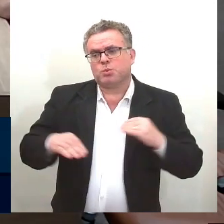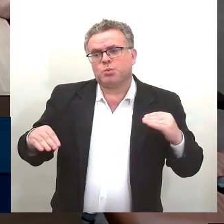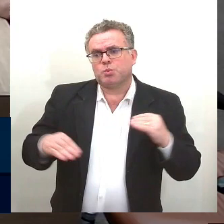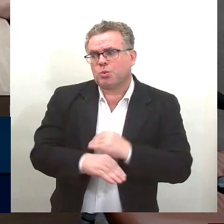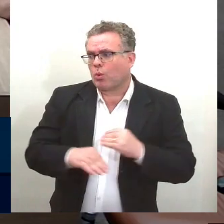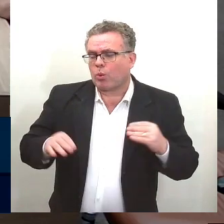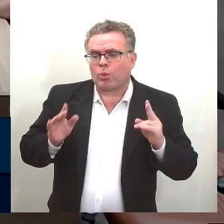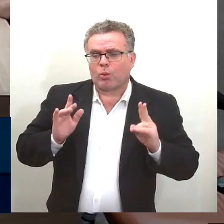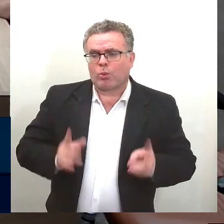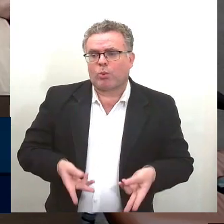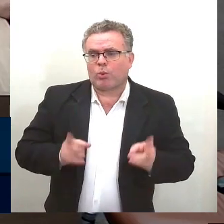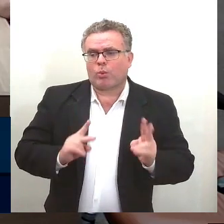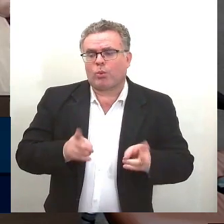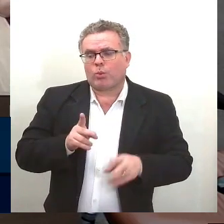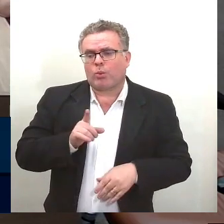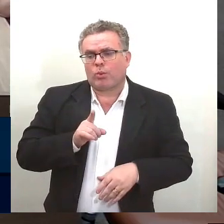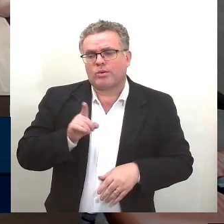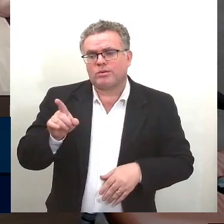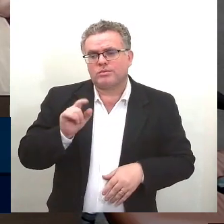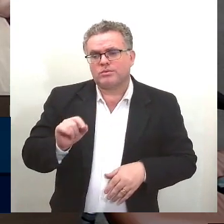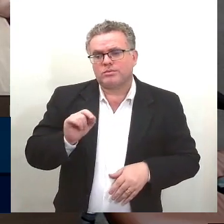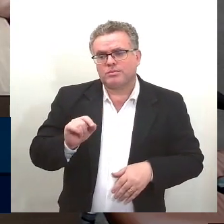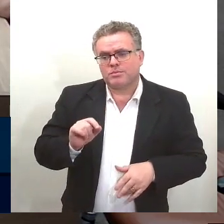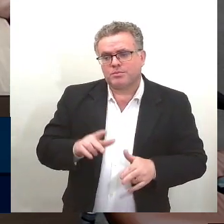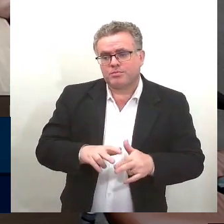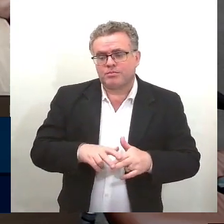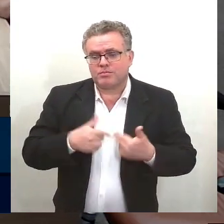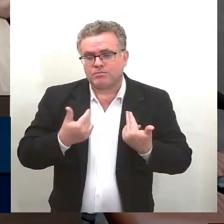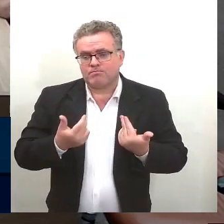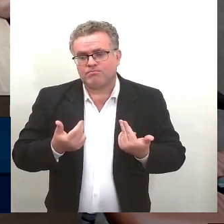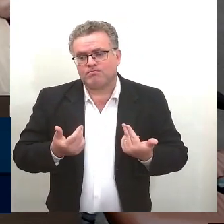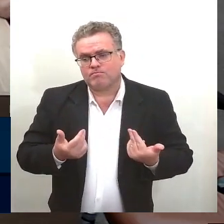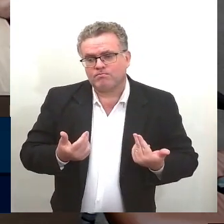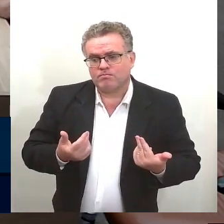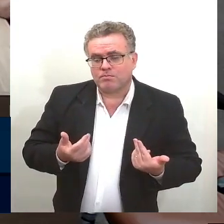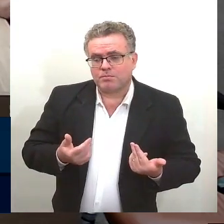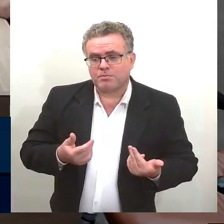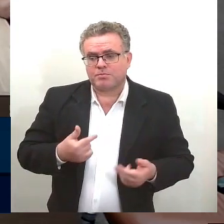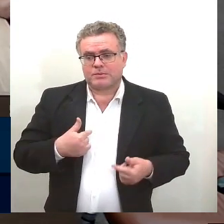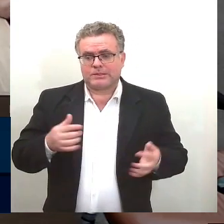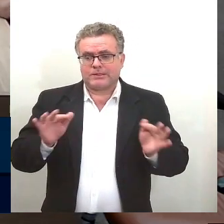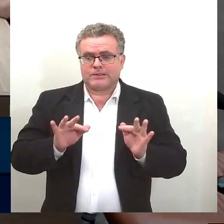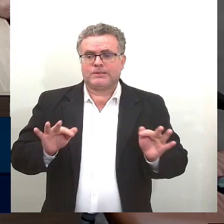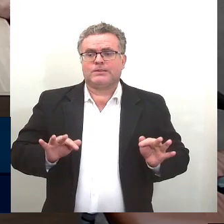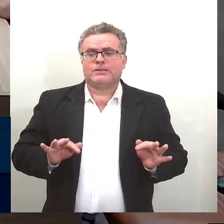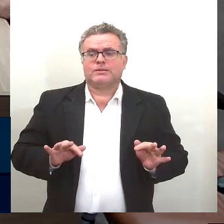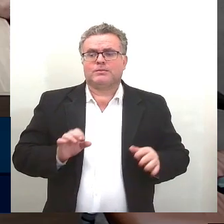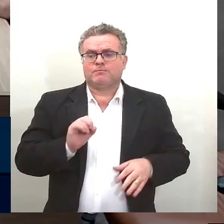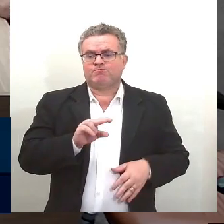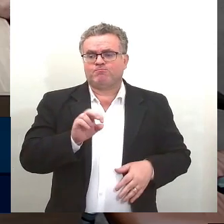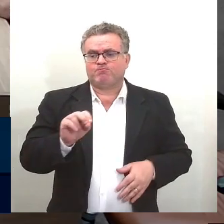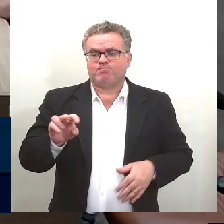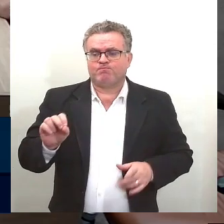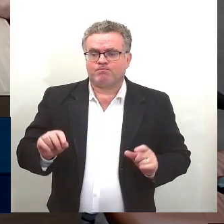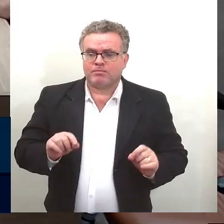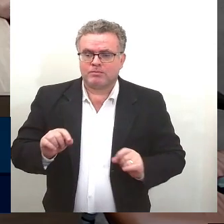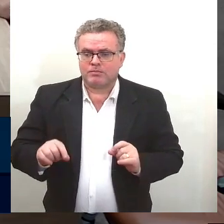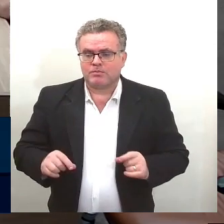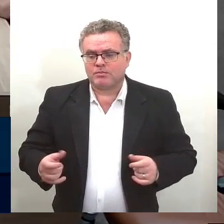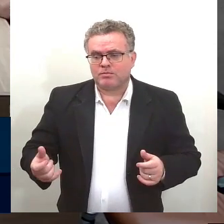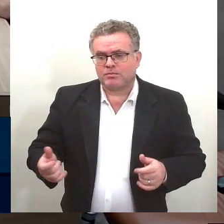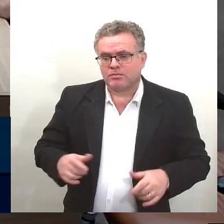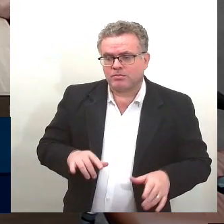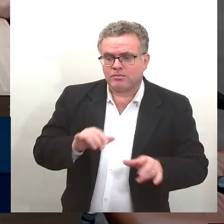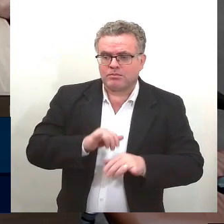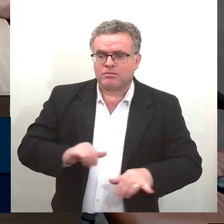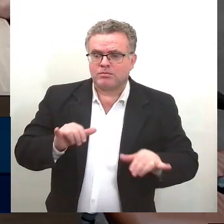Portanto, eu fiquei muito feliz em ouvir esse anúncio do governador no dia de ontem,